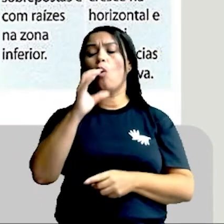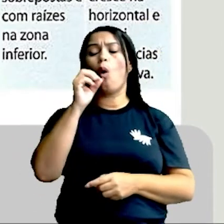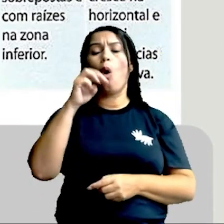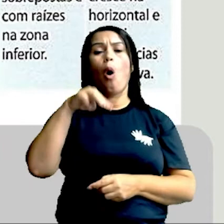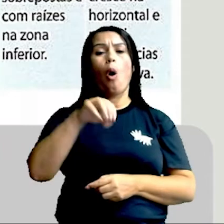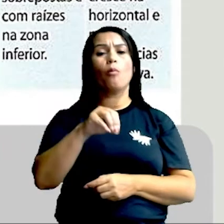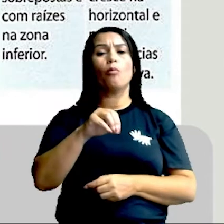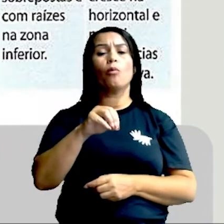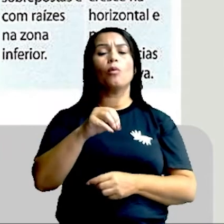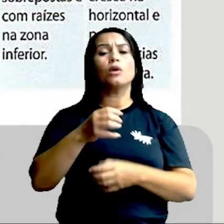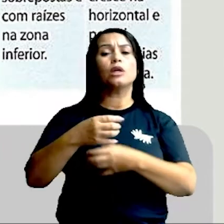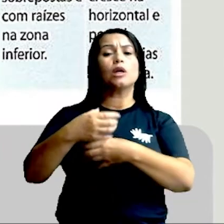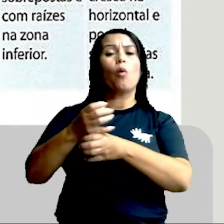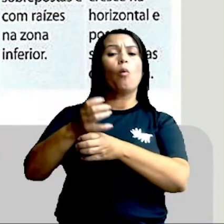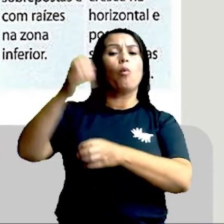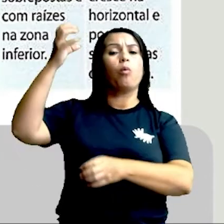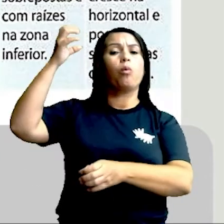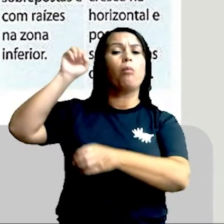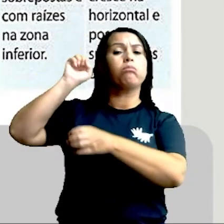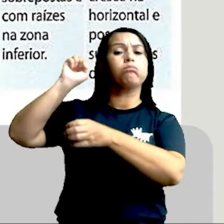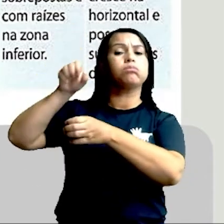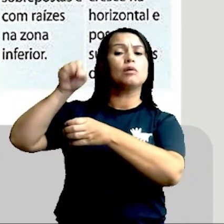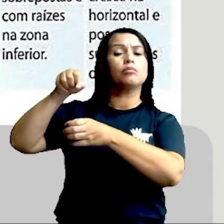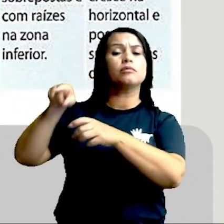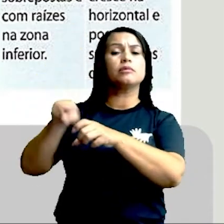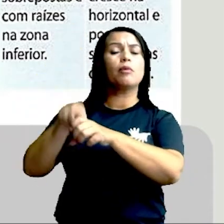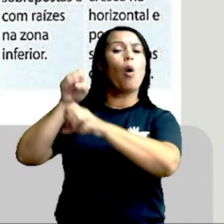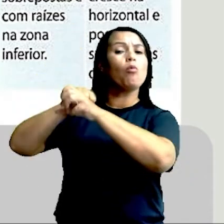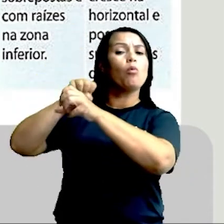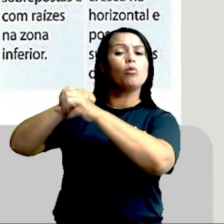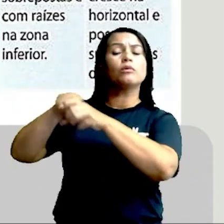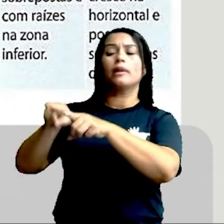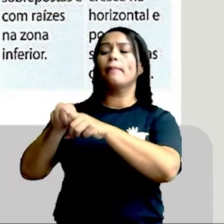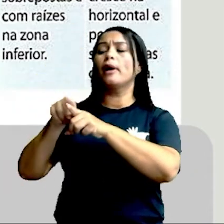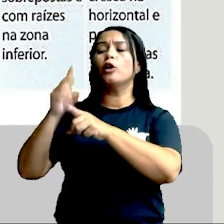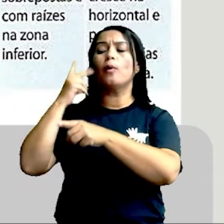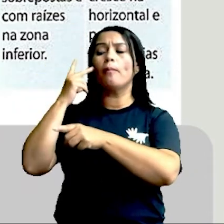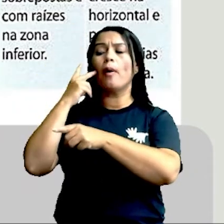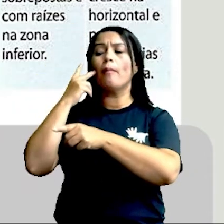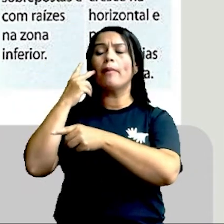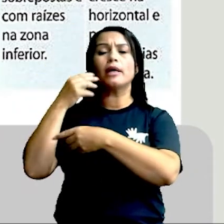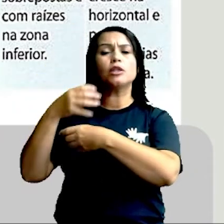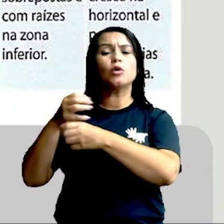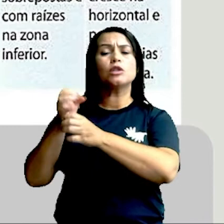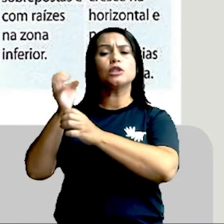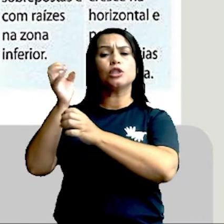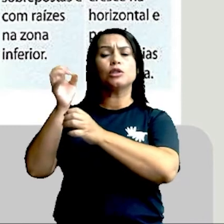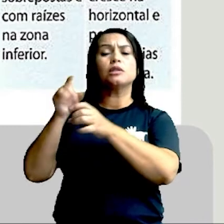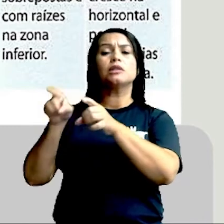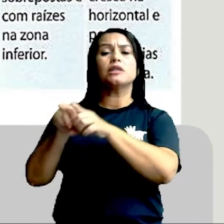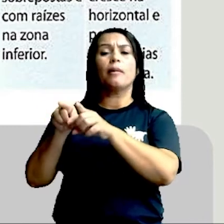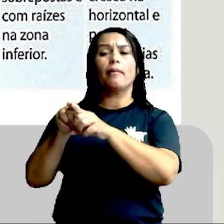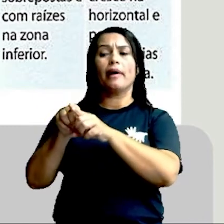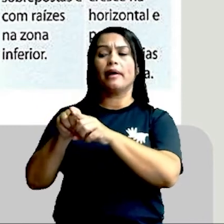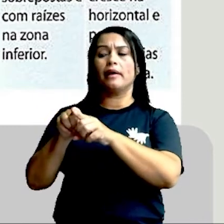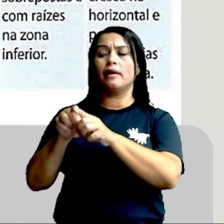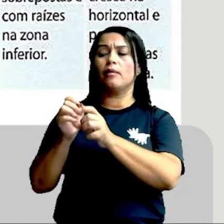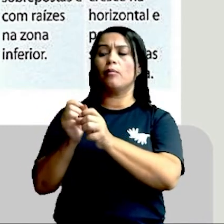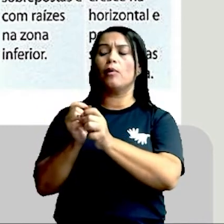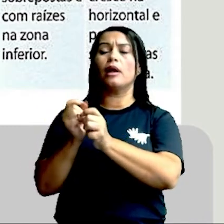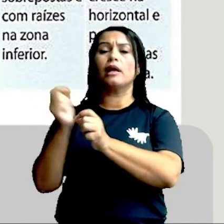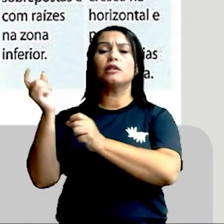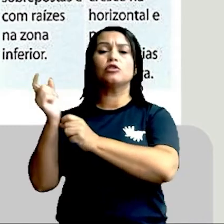bambu e a cana, em que ele é cilíndrico, geralmente oco, com nós maciços, separados por entre nós.